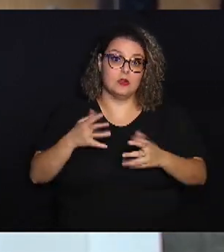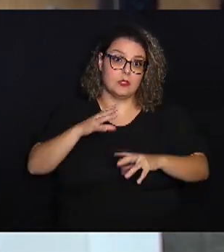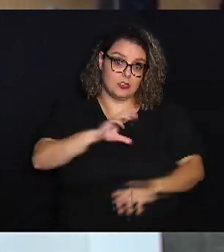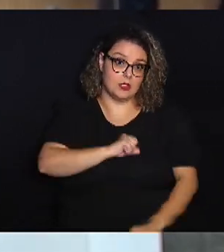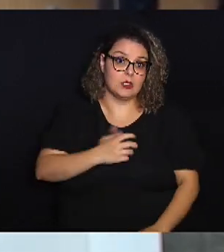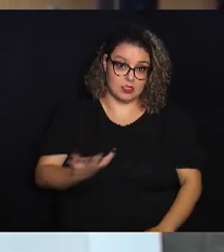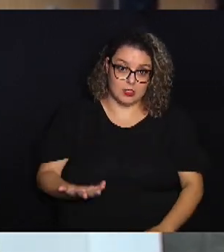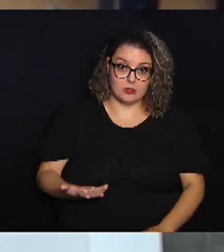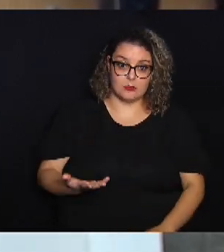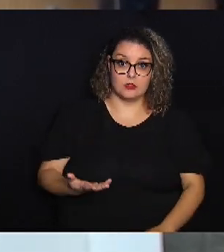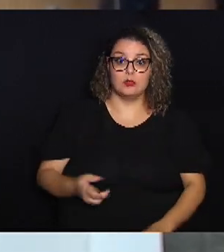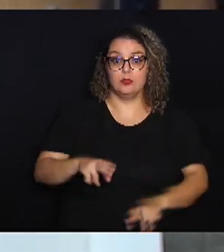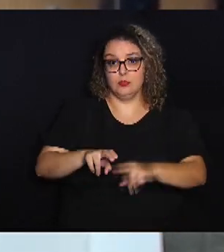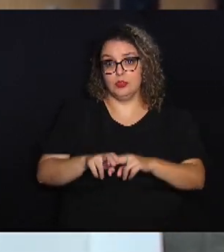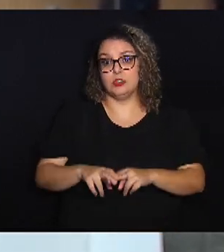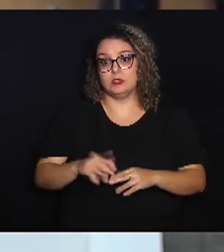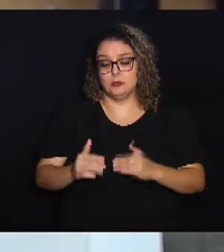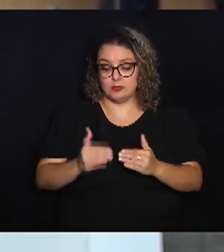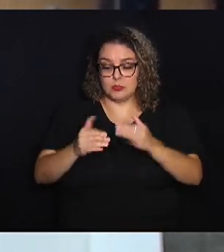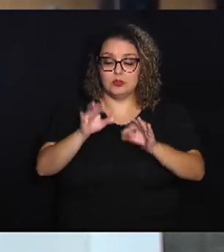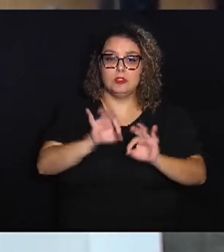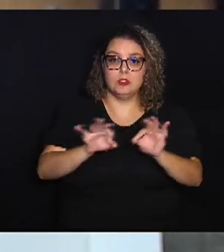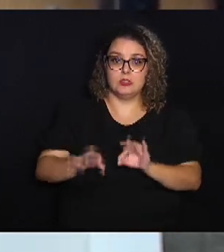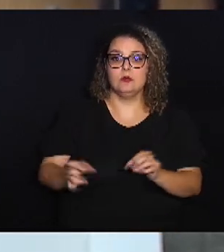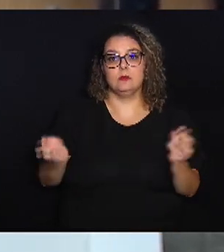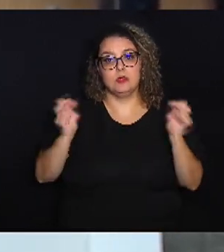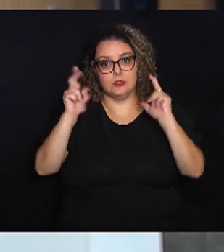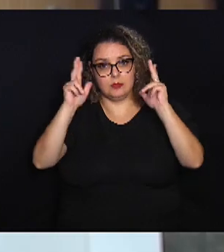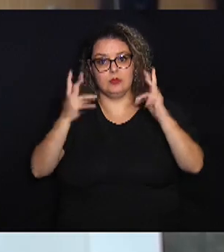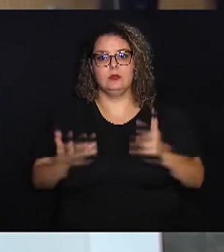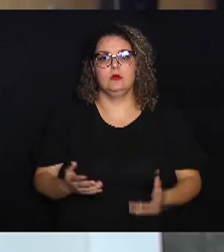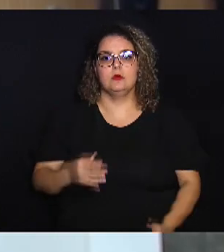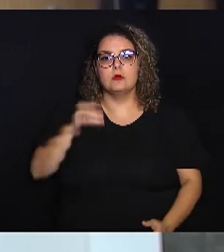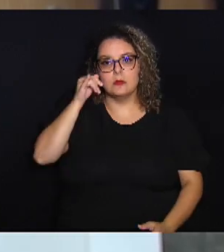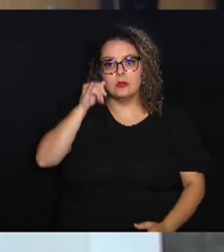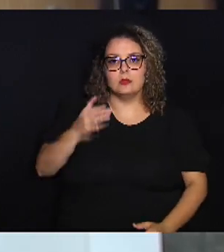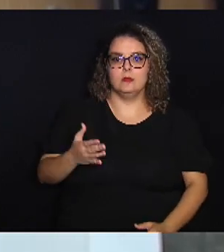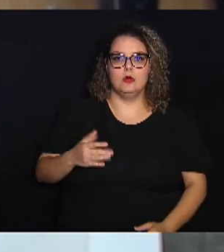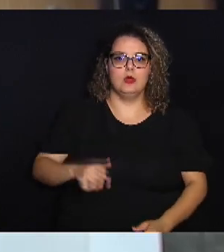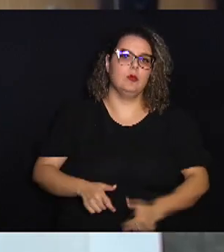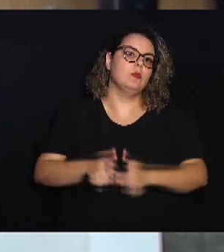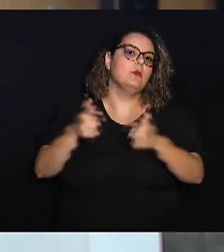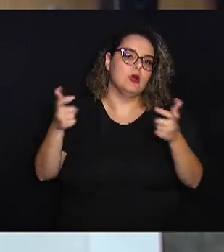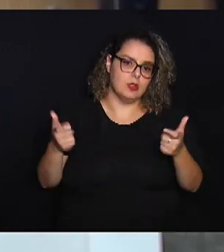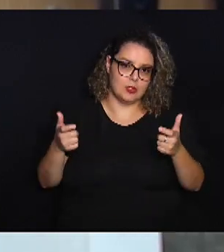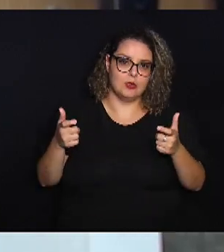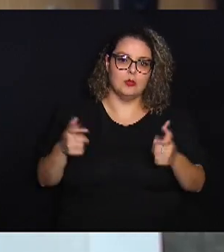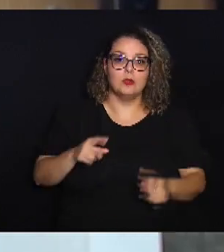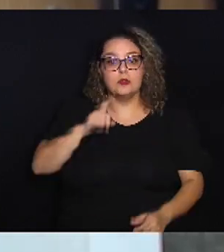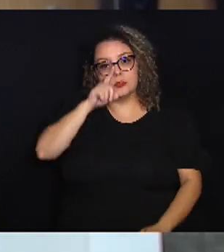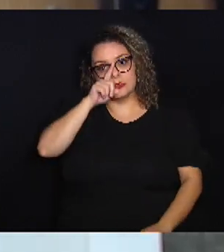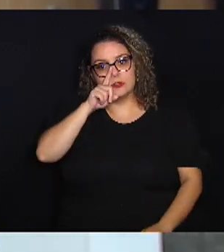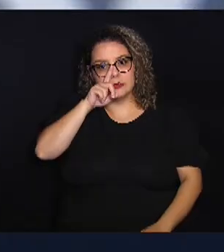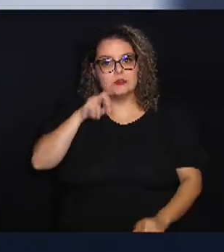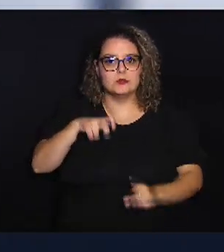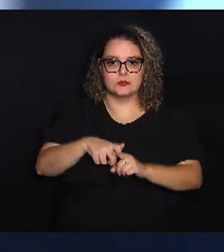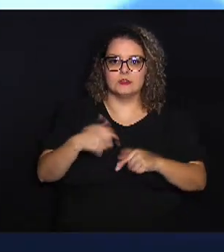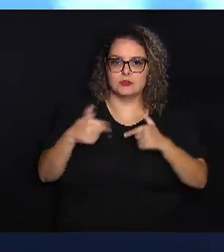é isso que a gente quer, por isso que a gente construiu esse projeto chamando a atenção para evitar ao máximo os riscos e os acidentes de